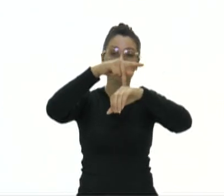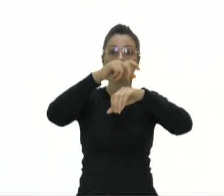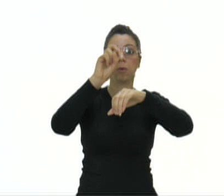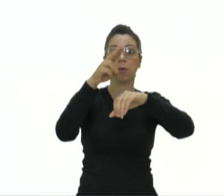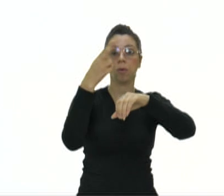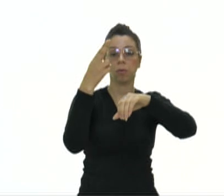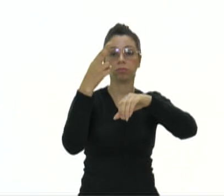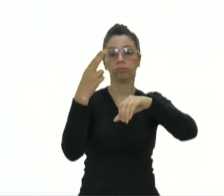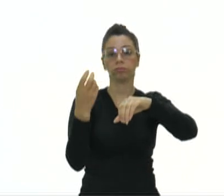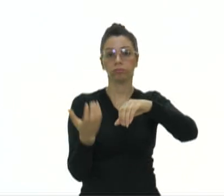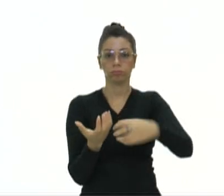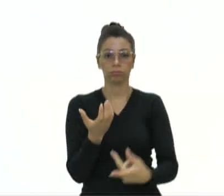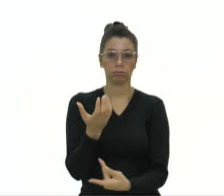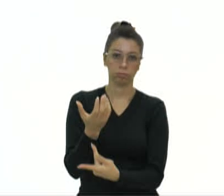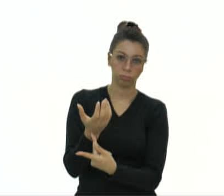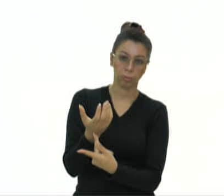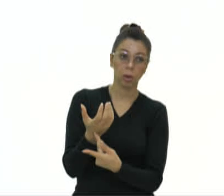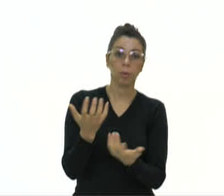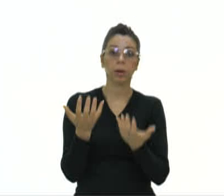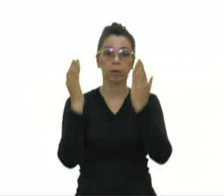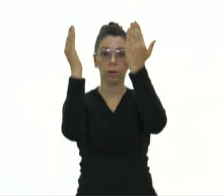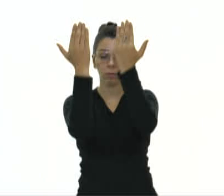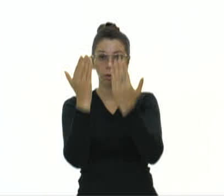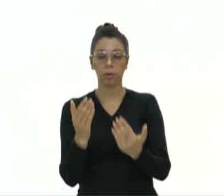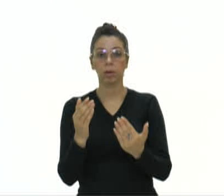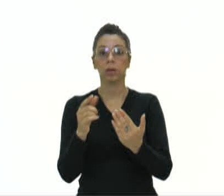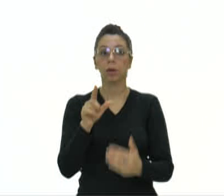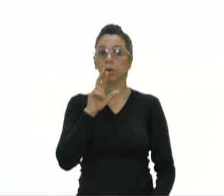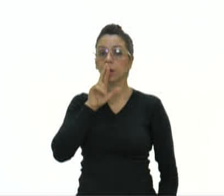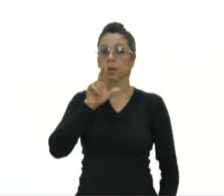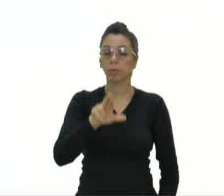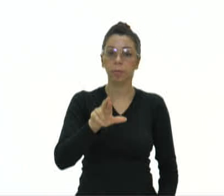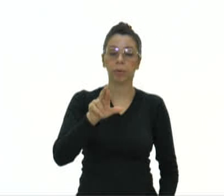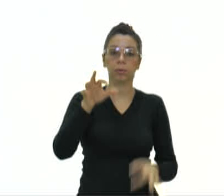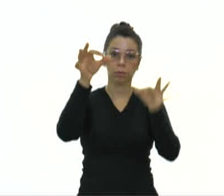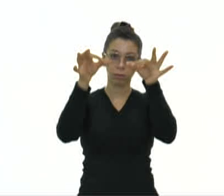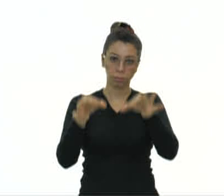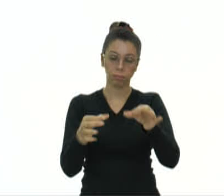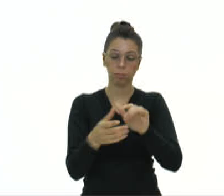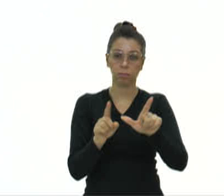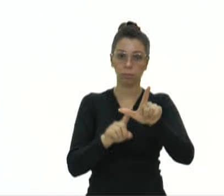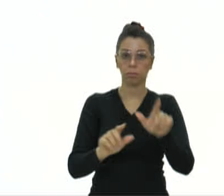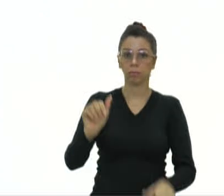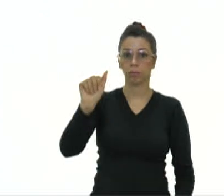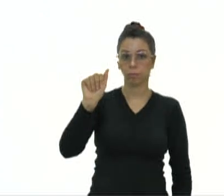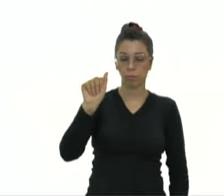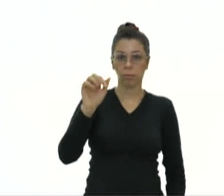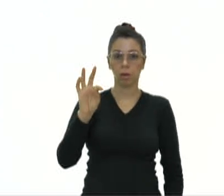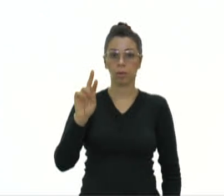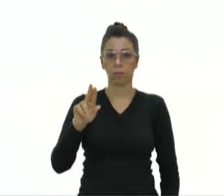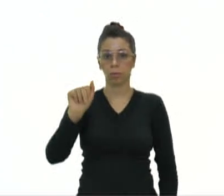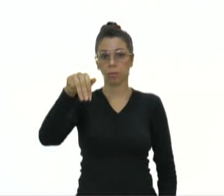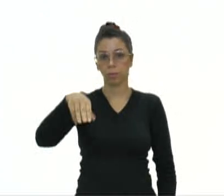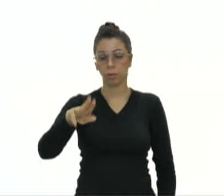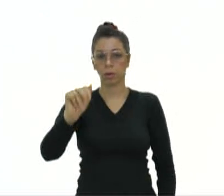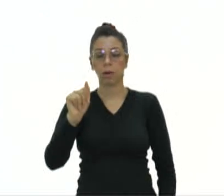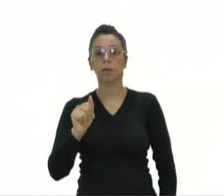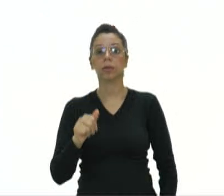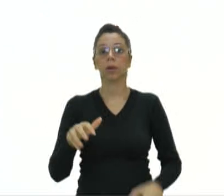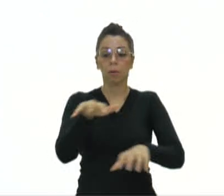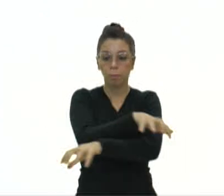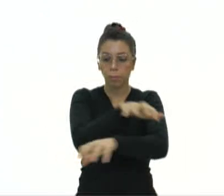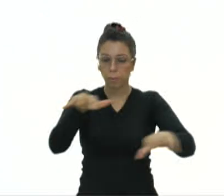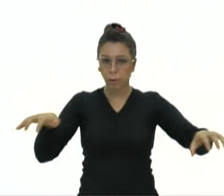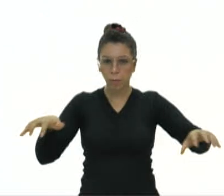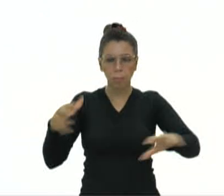vocês analisem a imagem e façam a marcação da atividade correta. Na letra A tundra constitui um bioma mais devastado